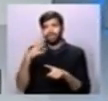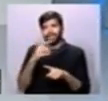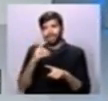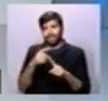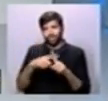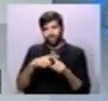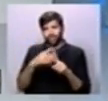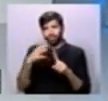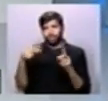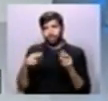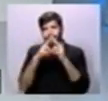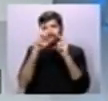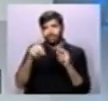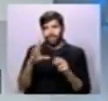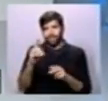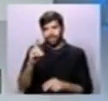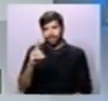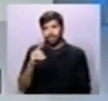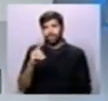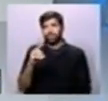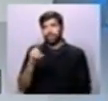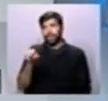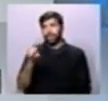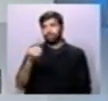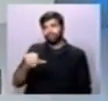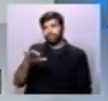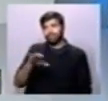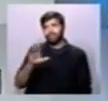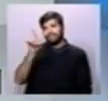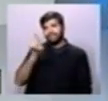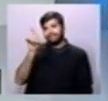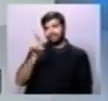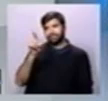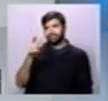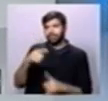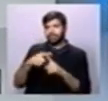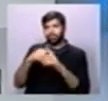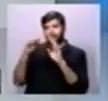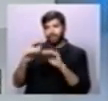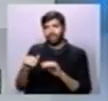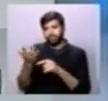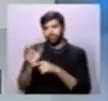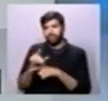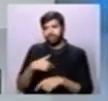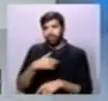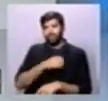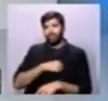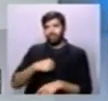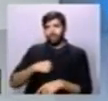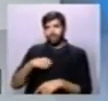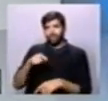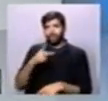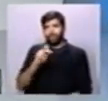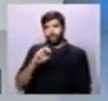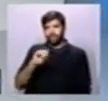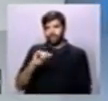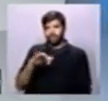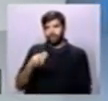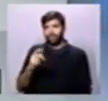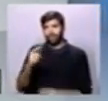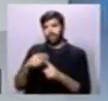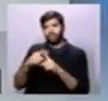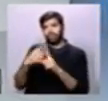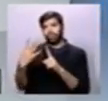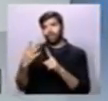Paris também com 16 graus. É na Europa de Leste que se sentem as temperaturas mais baixas, por exemplo, Varsóvia com 4 graus apenas para a